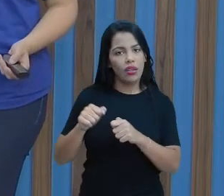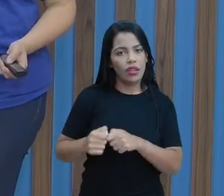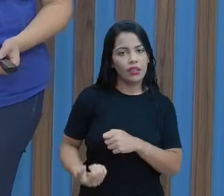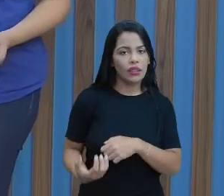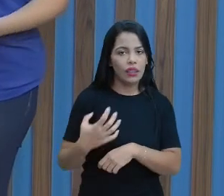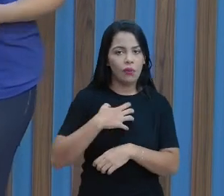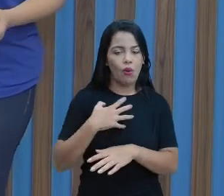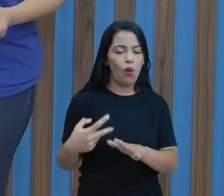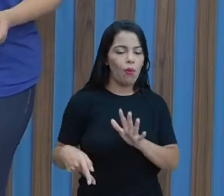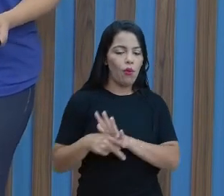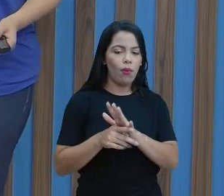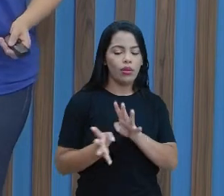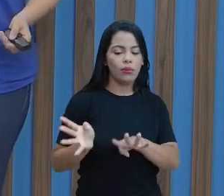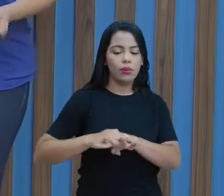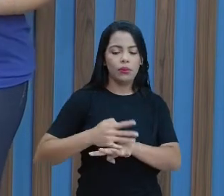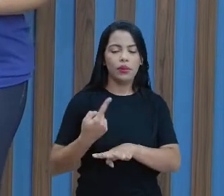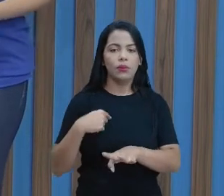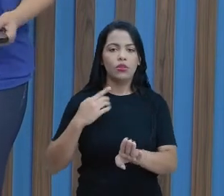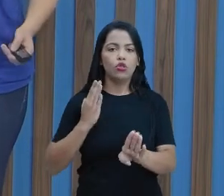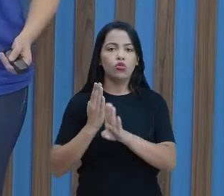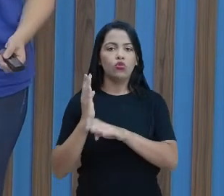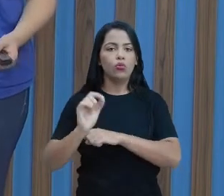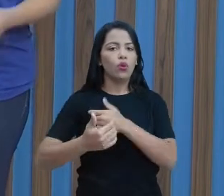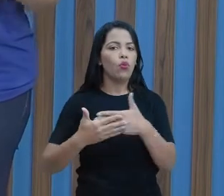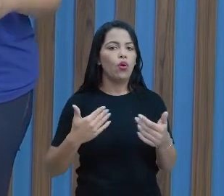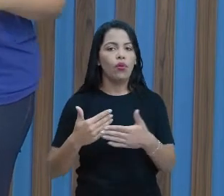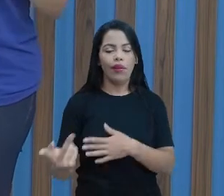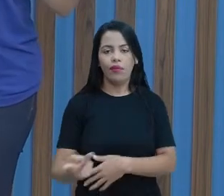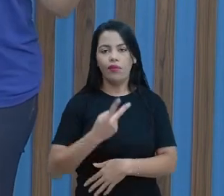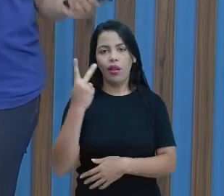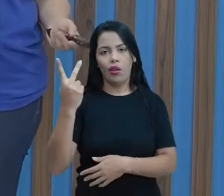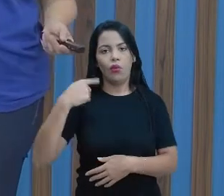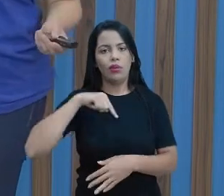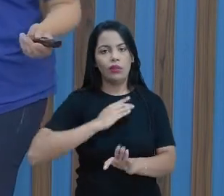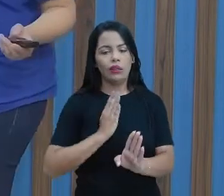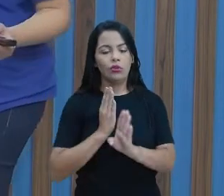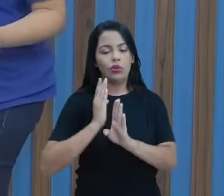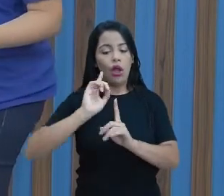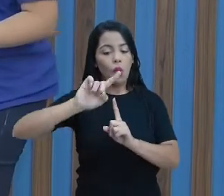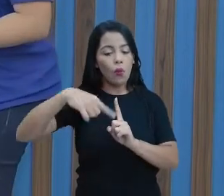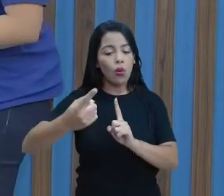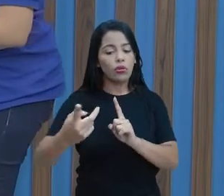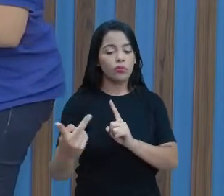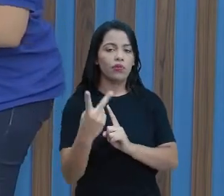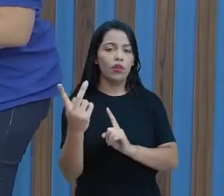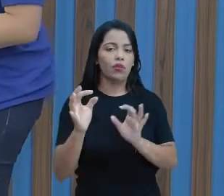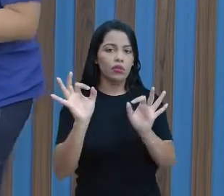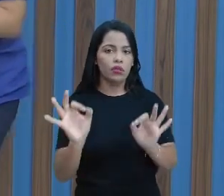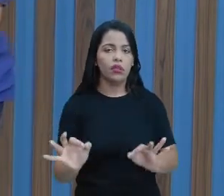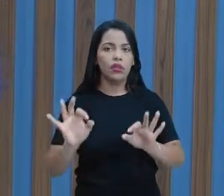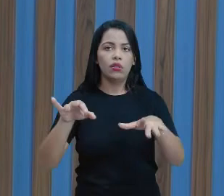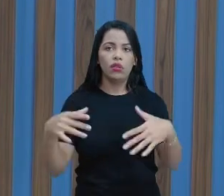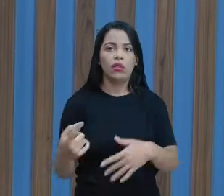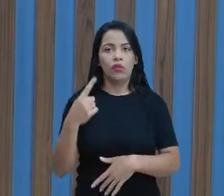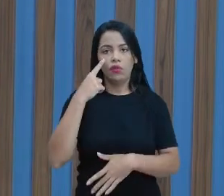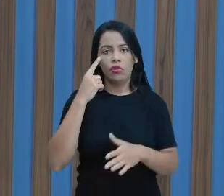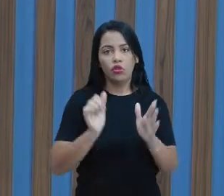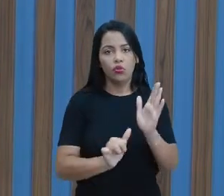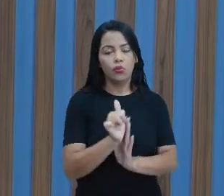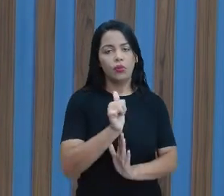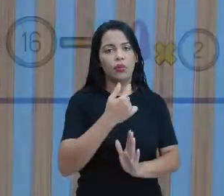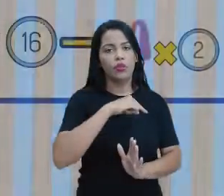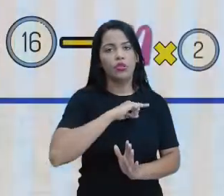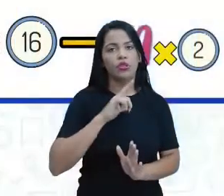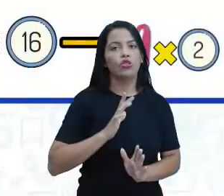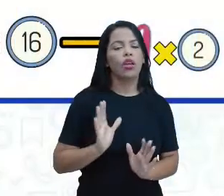matemática mesmo, a conseguir descobrir em qualquer valor para achar o próximo, tá certo? Então, ó, lá no primeiro, a gente